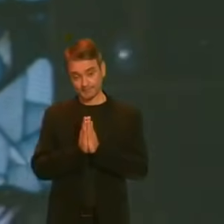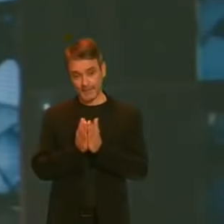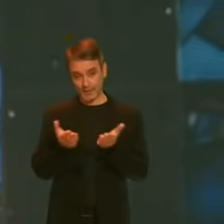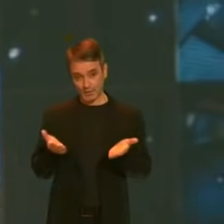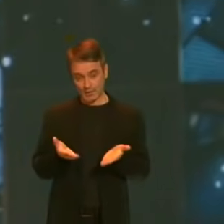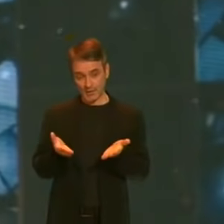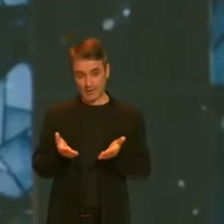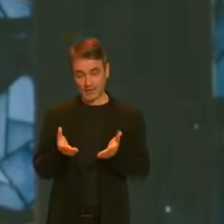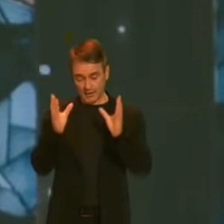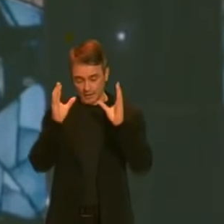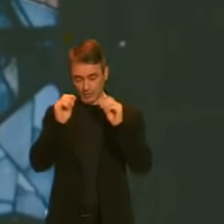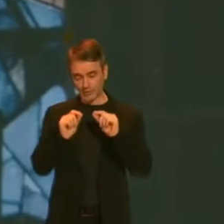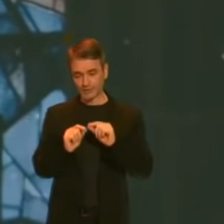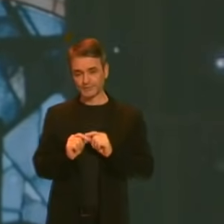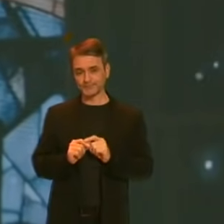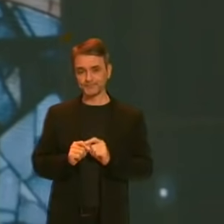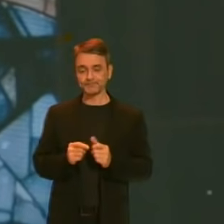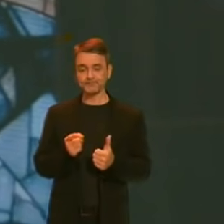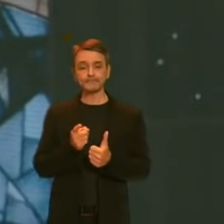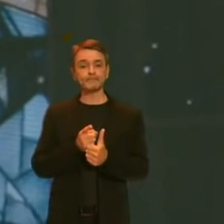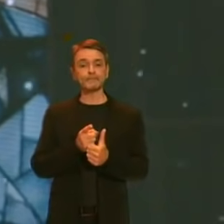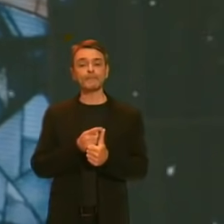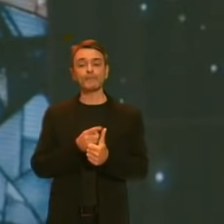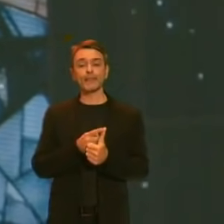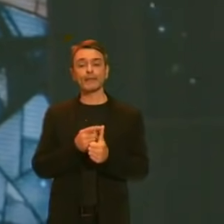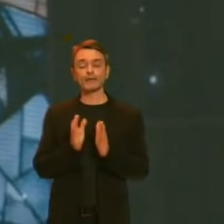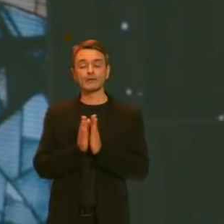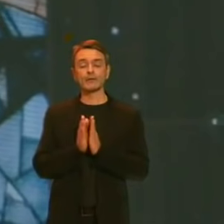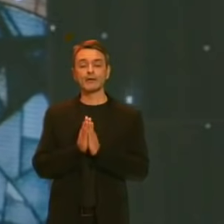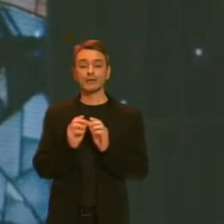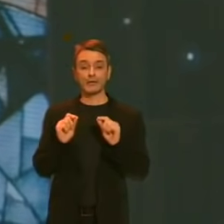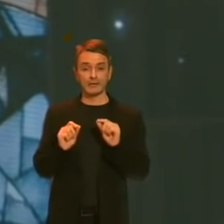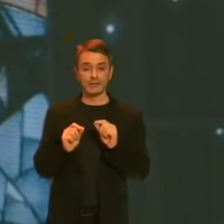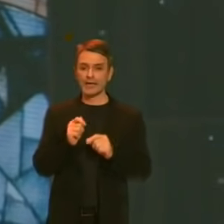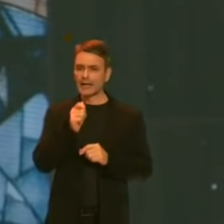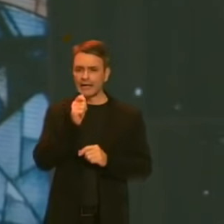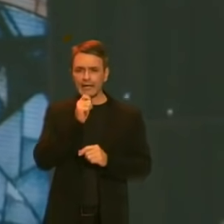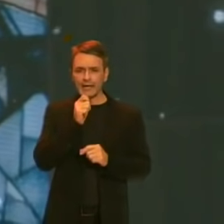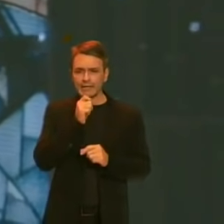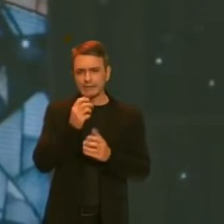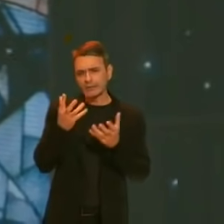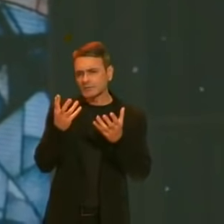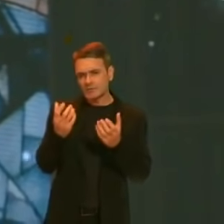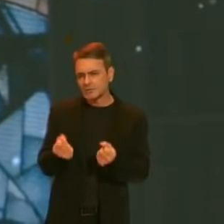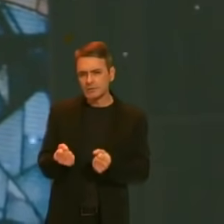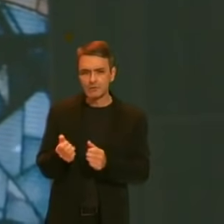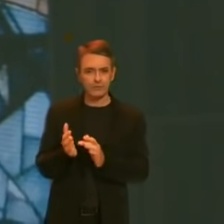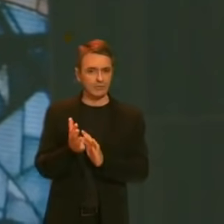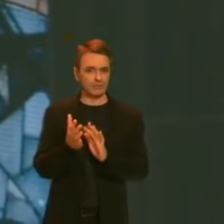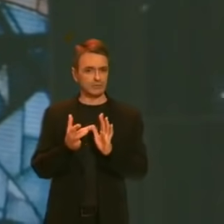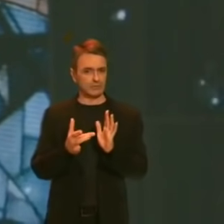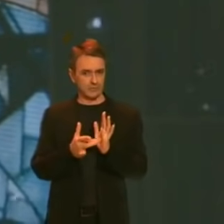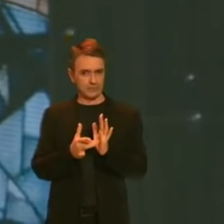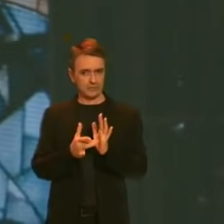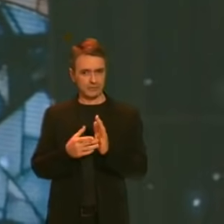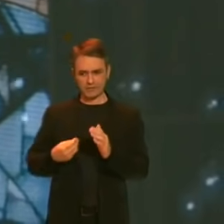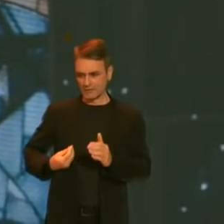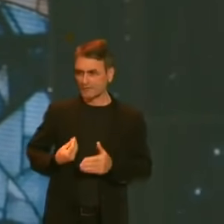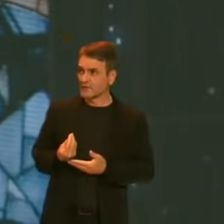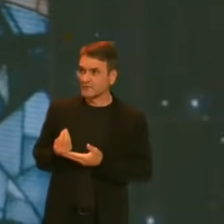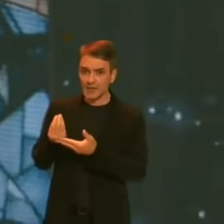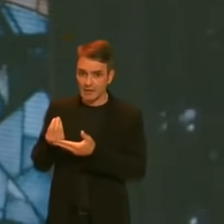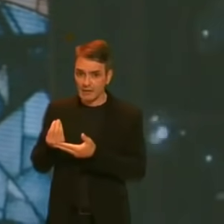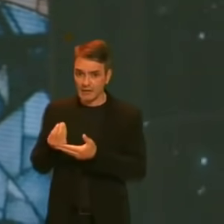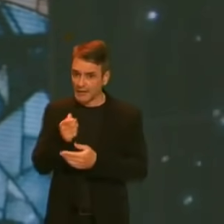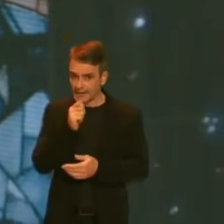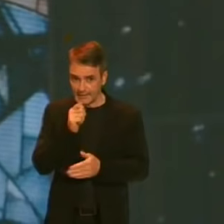situações. A primeira, se você ainda não fez uma entrega da sua vida a Jesus, hoje é dia